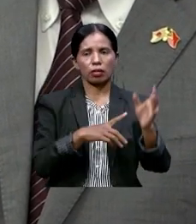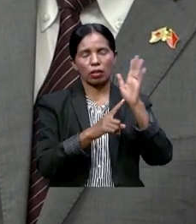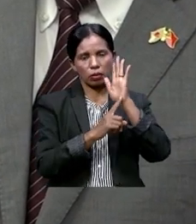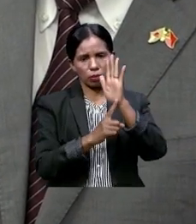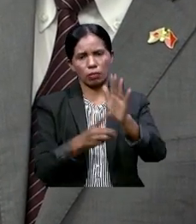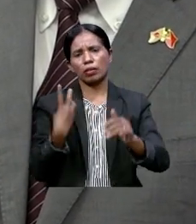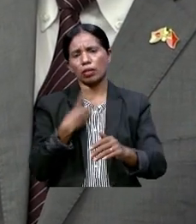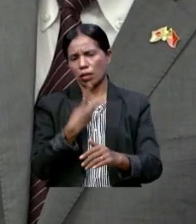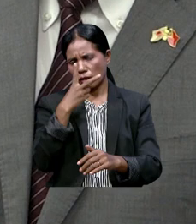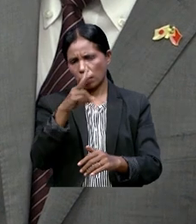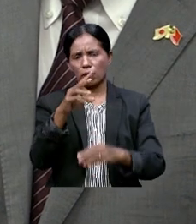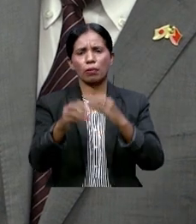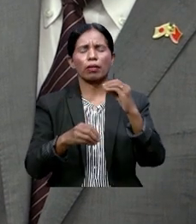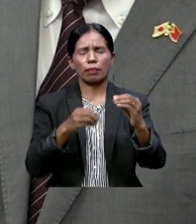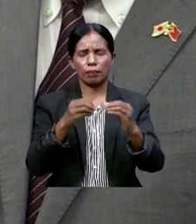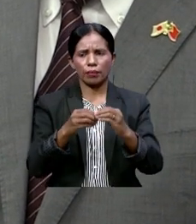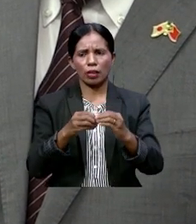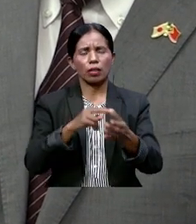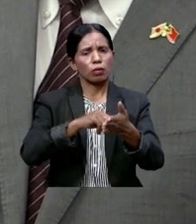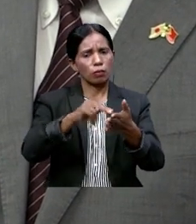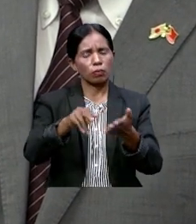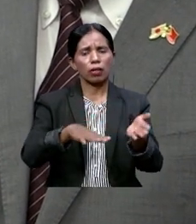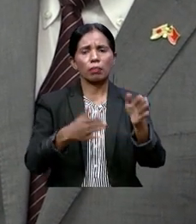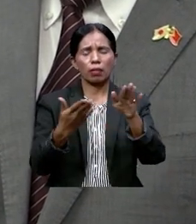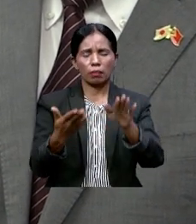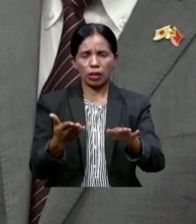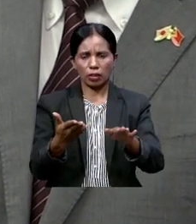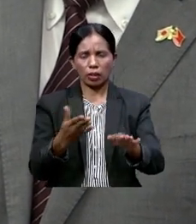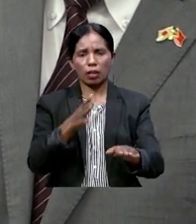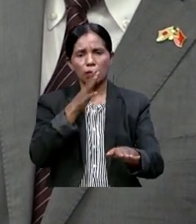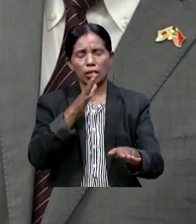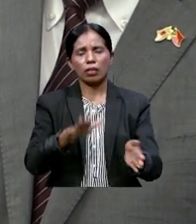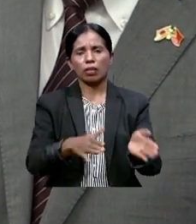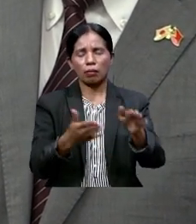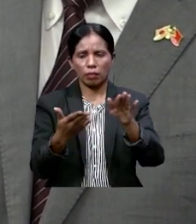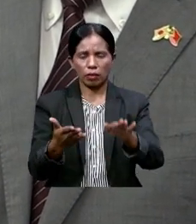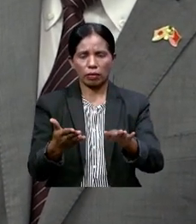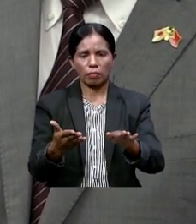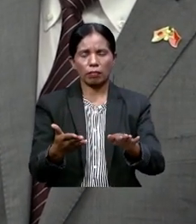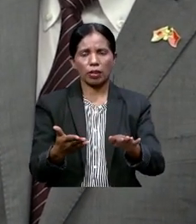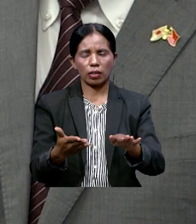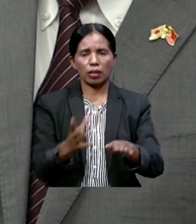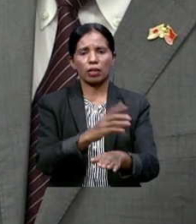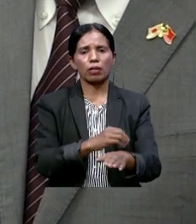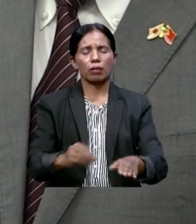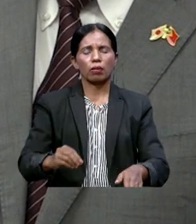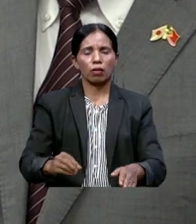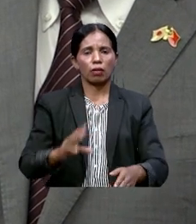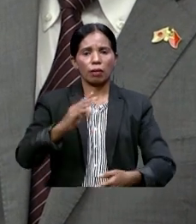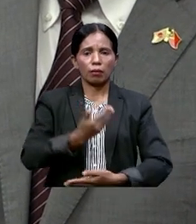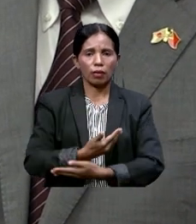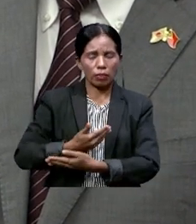tare katak número mortal dali inan seyas, número mortal dali uan mos seyas, ito ni